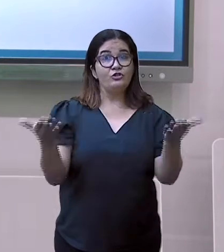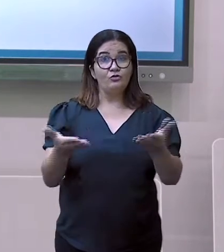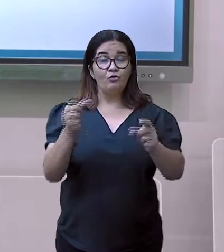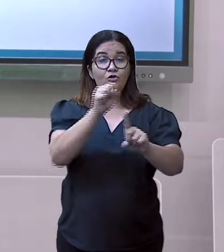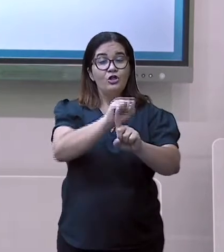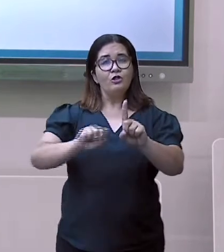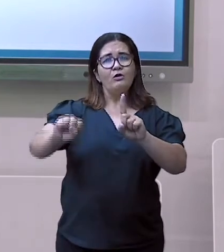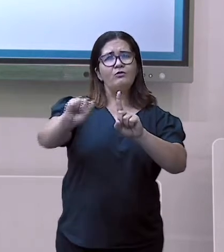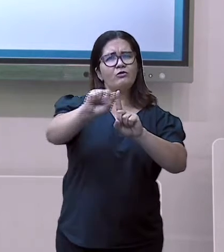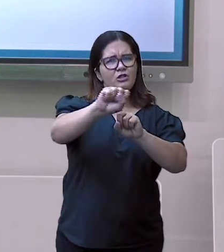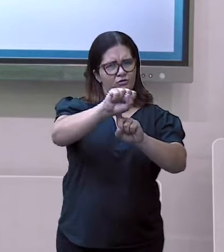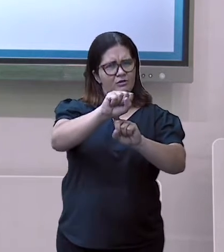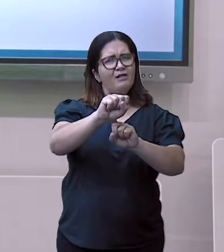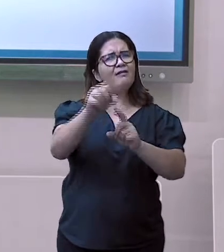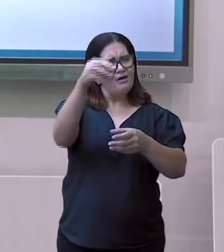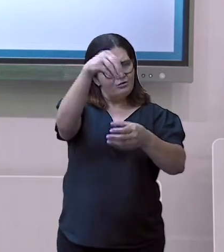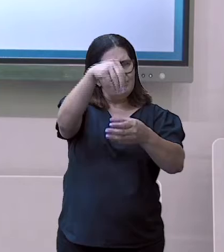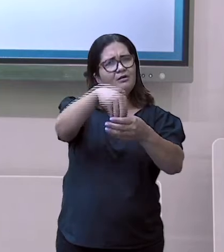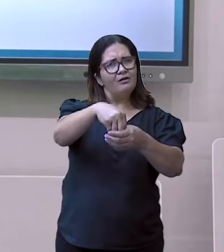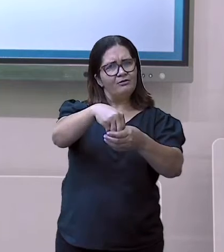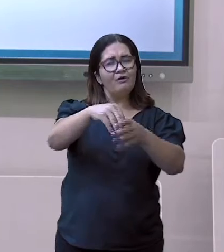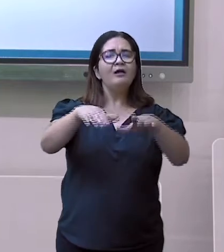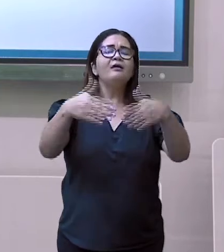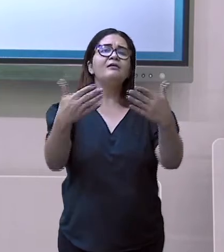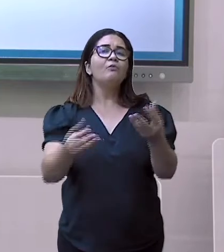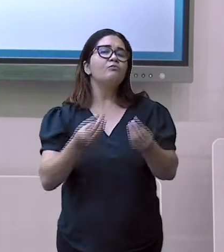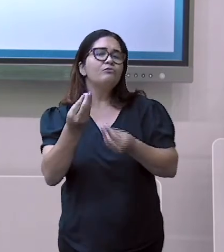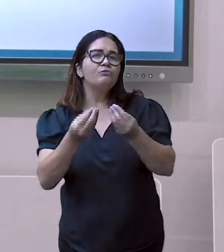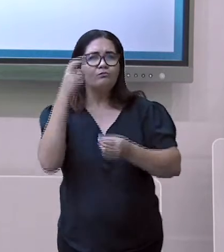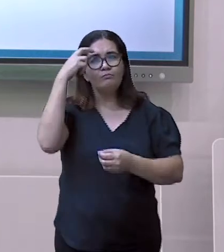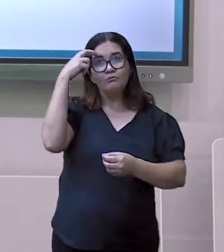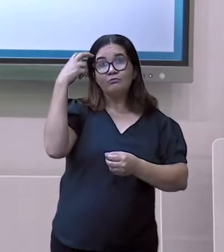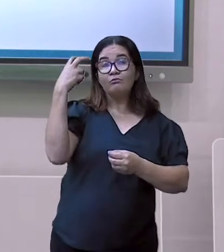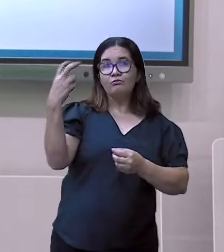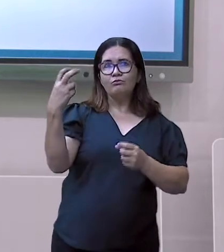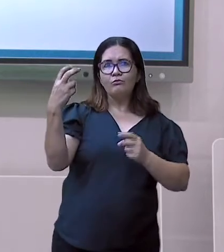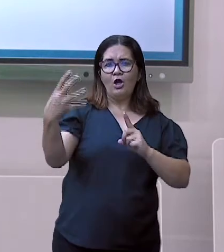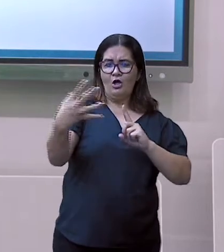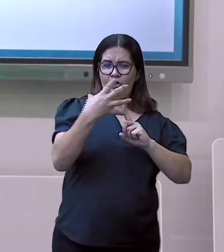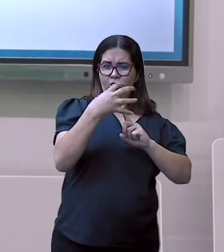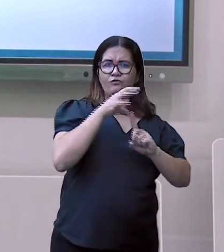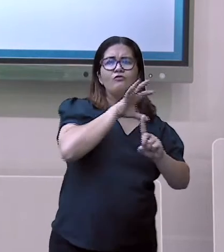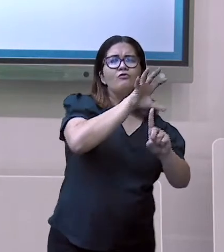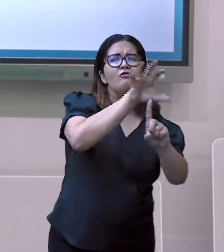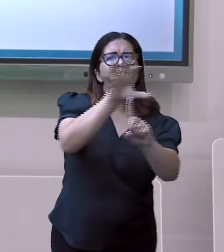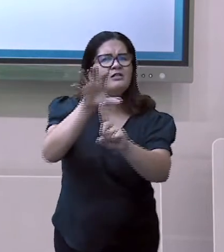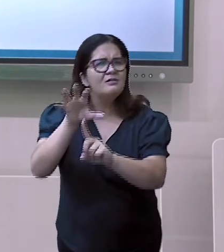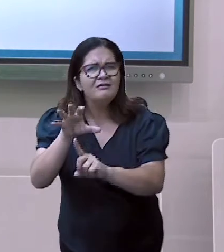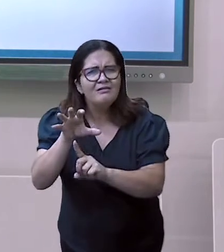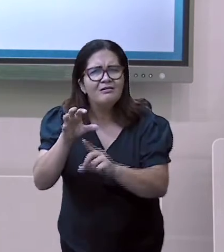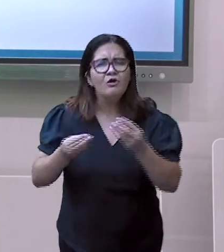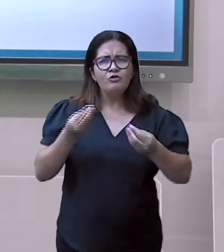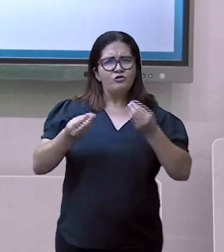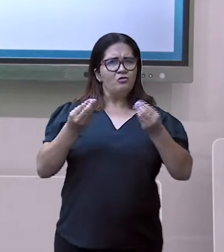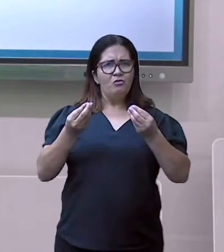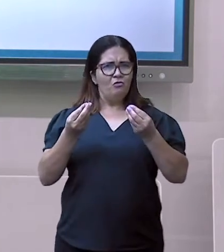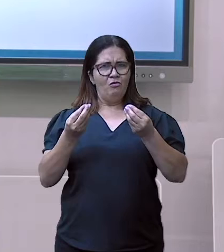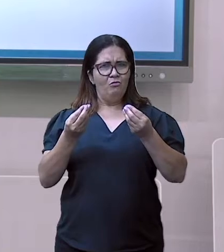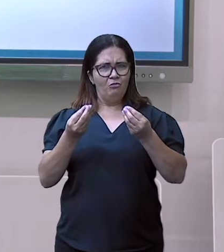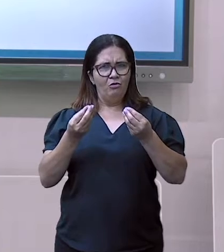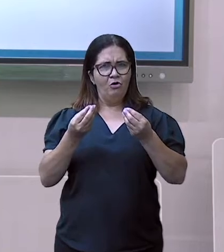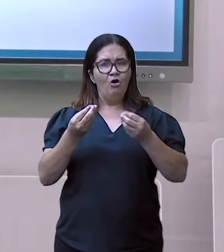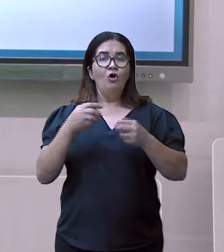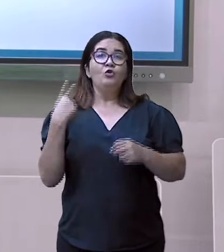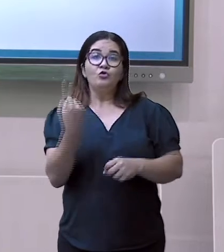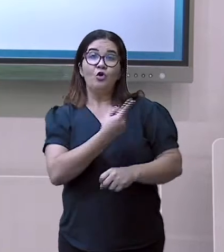nossa cultura influencia diretamente na forma que pensamos, que comemos, que nos vestimos,